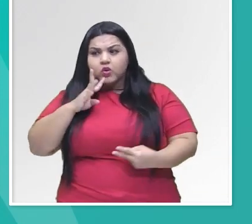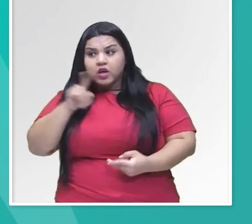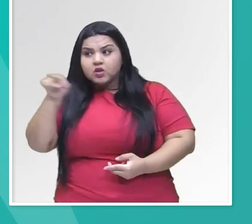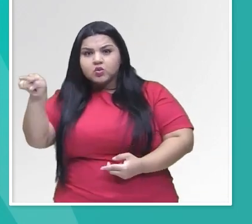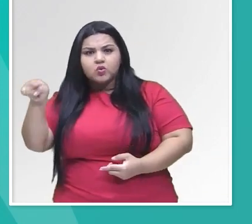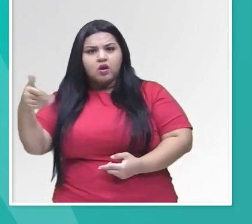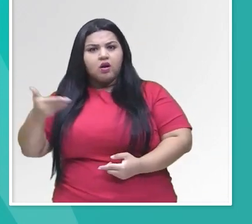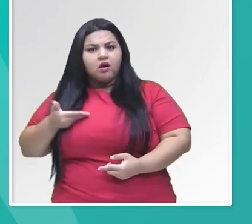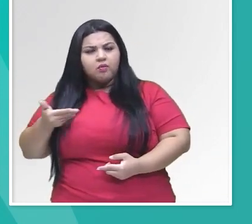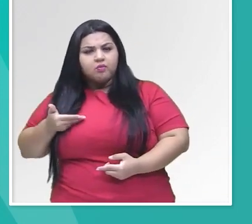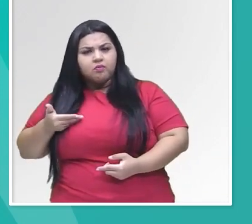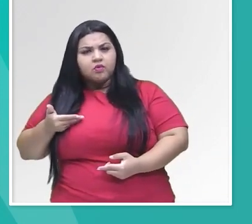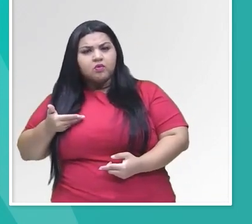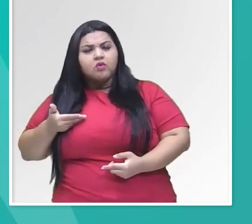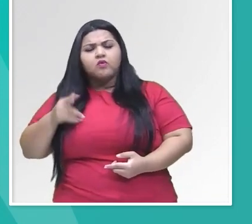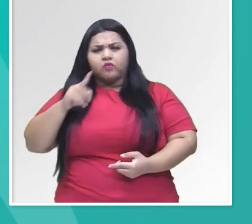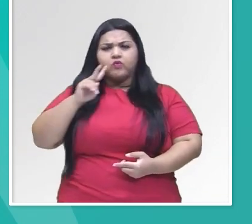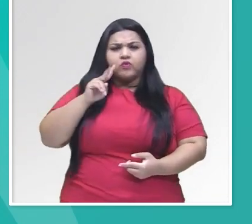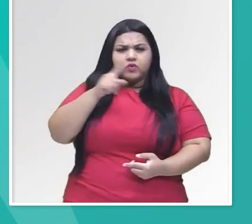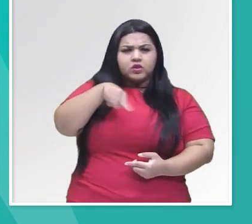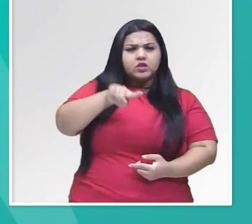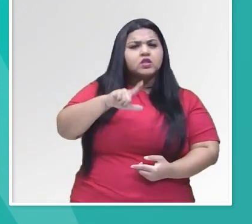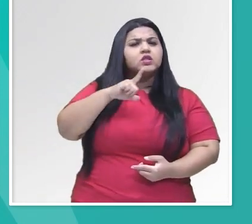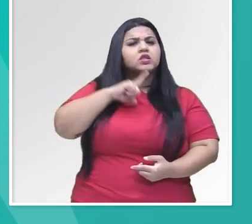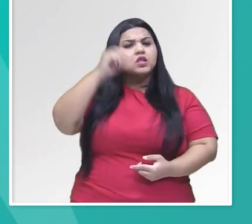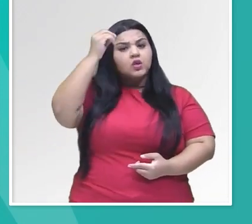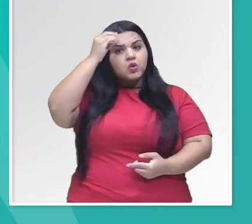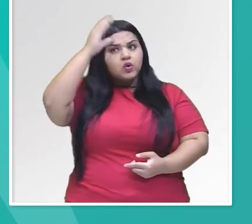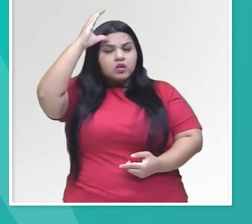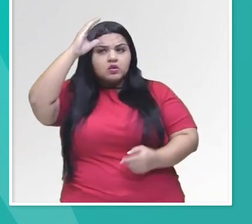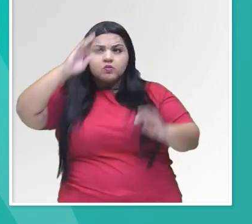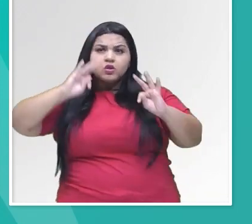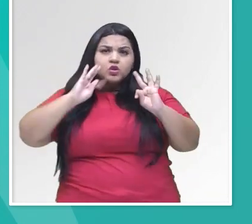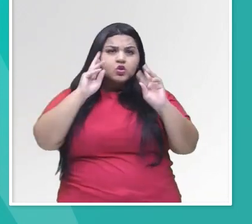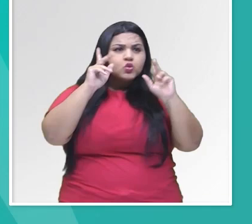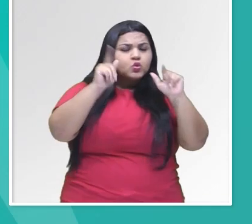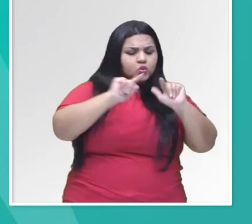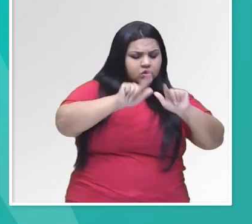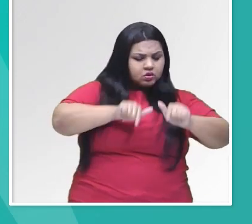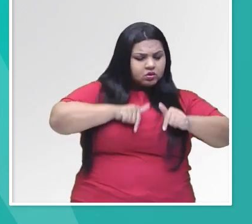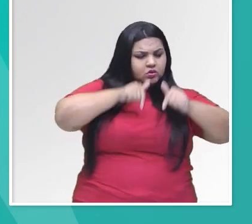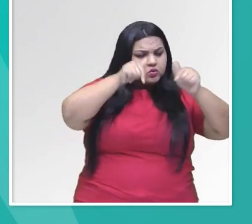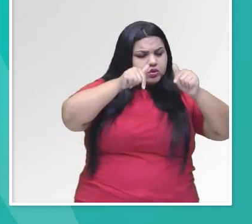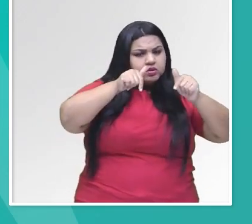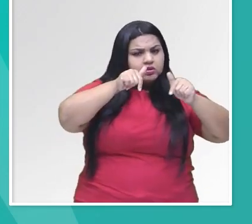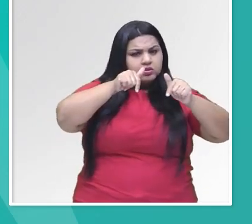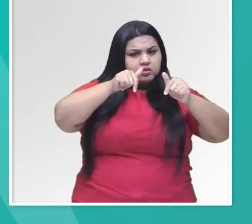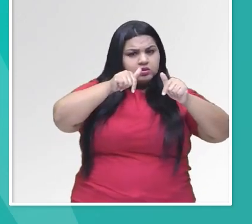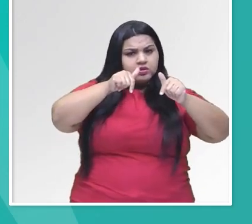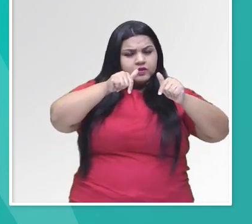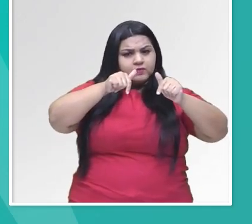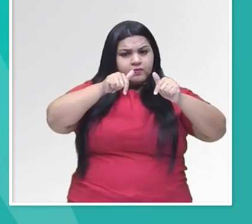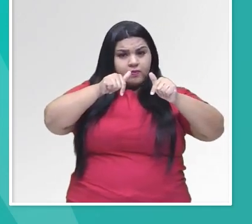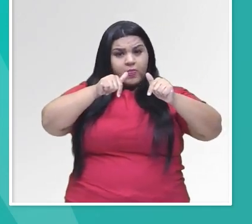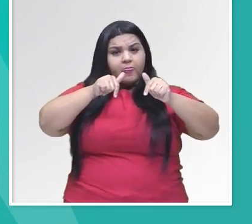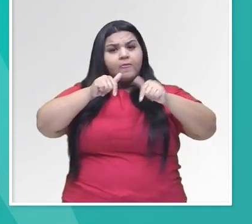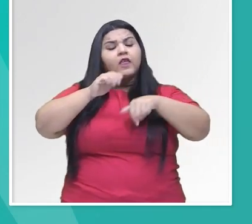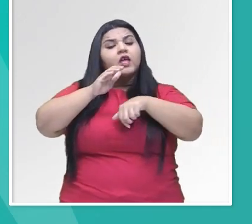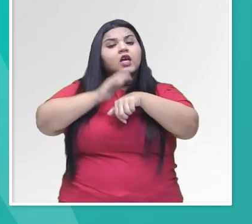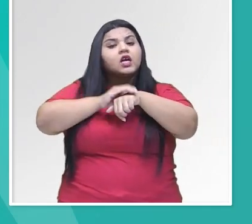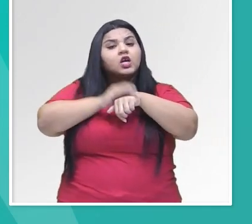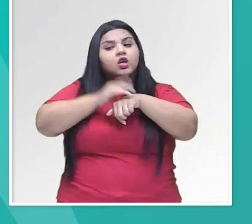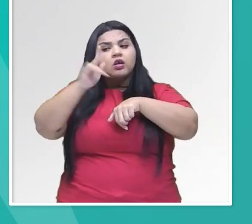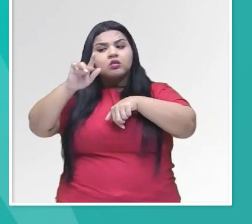outro? Vocês têm conhecimento de todas as reações e atitudes de vocês em relação